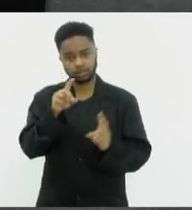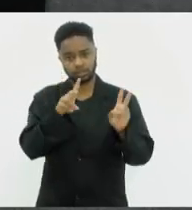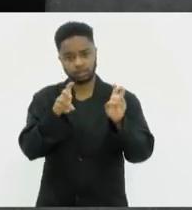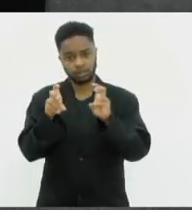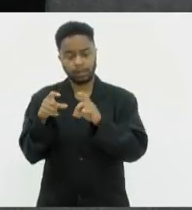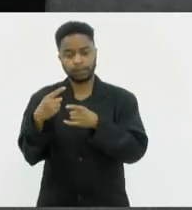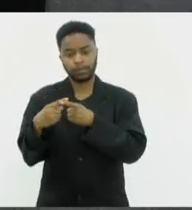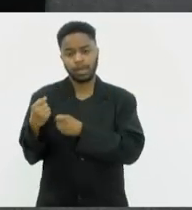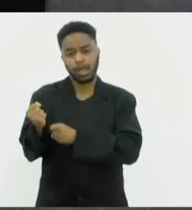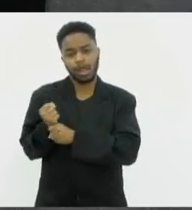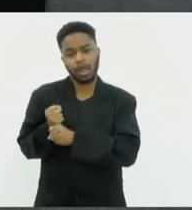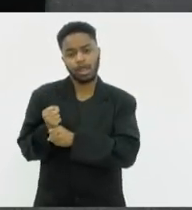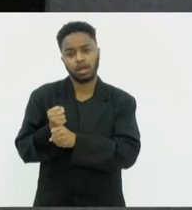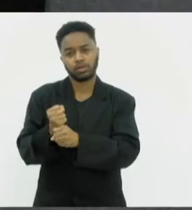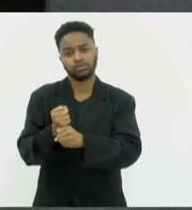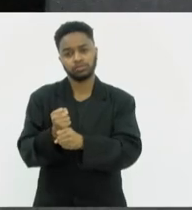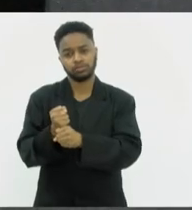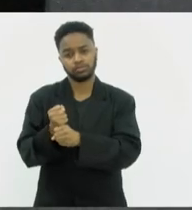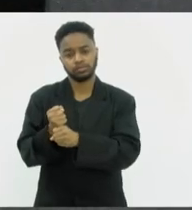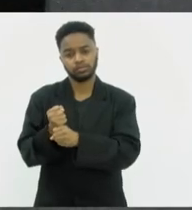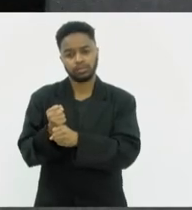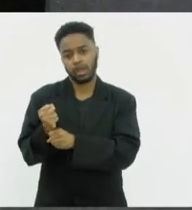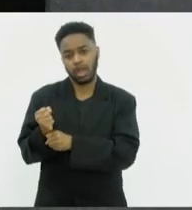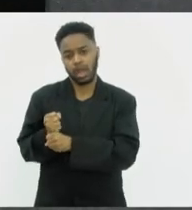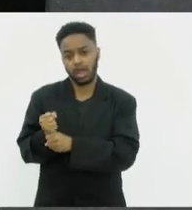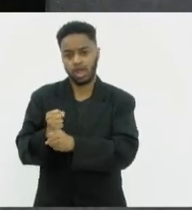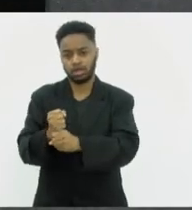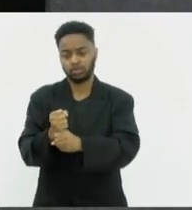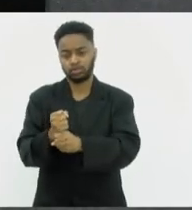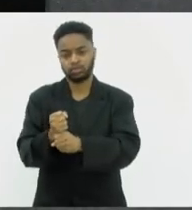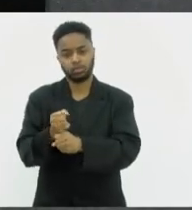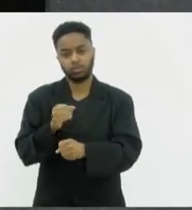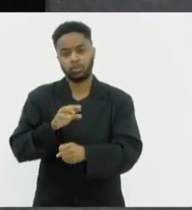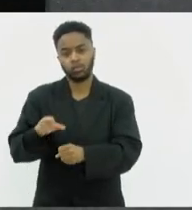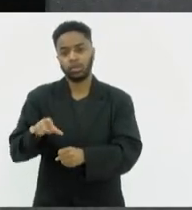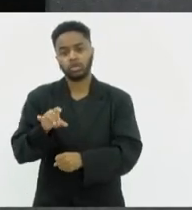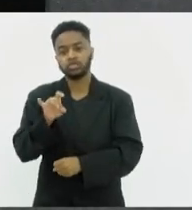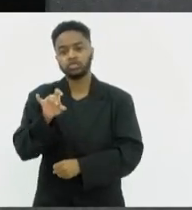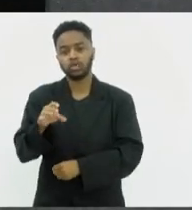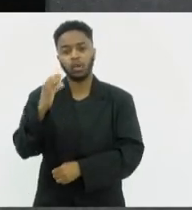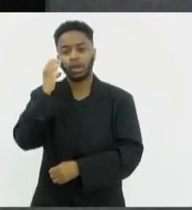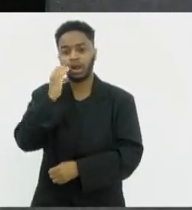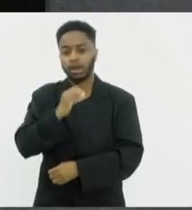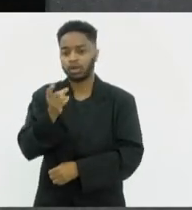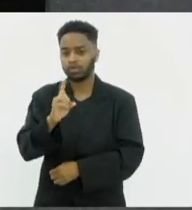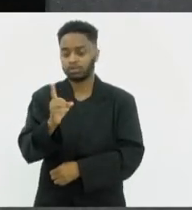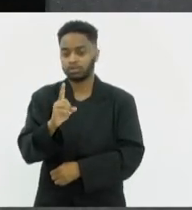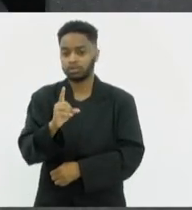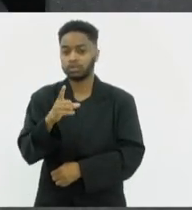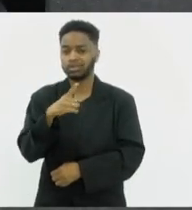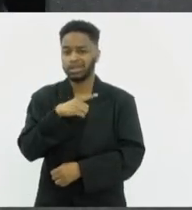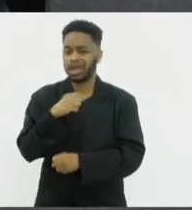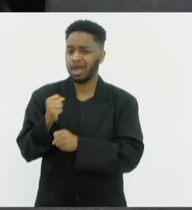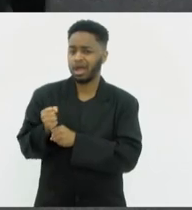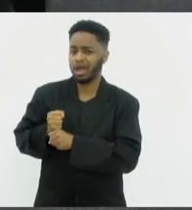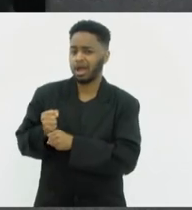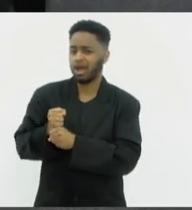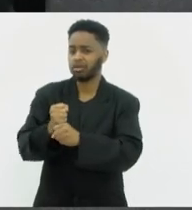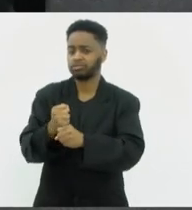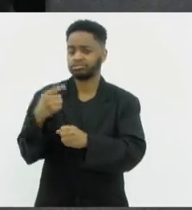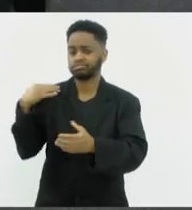Durante décadas, então, portanto, não cabe só ao Cláudio Castro. Estou falando de